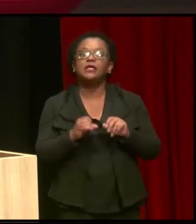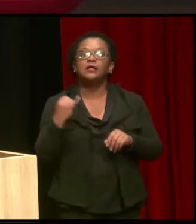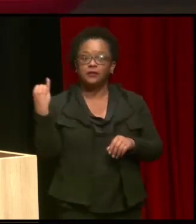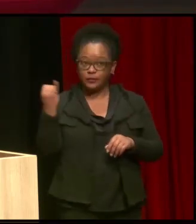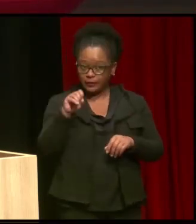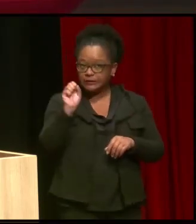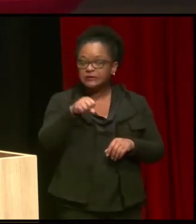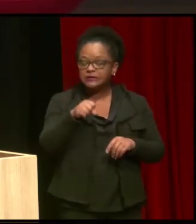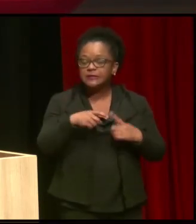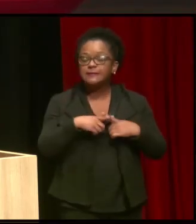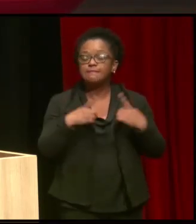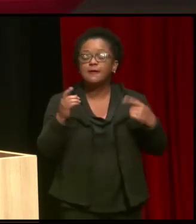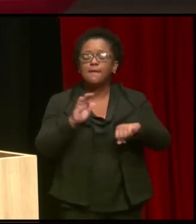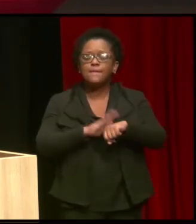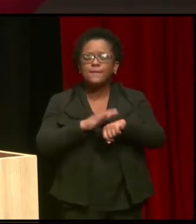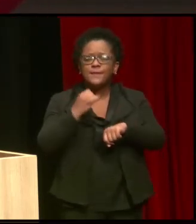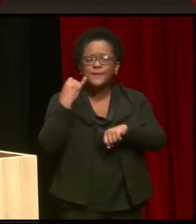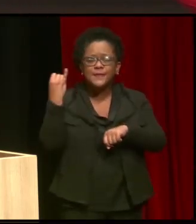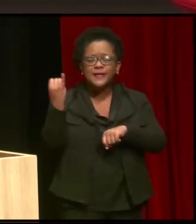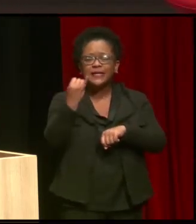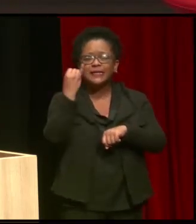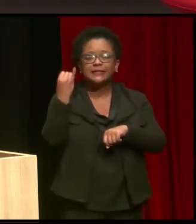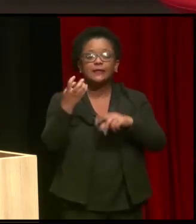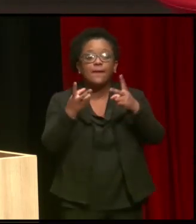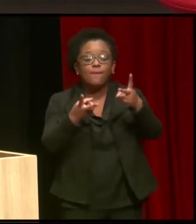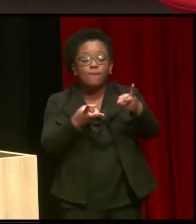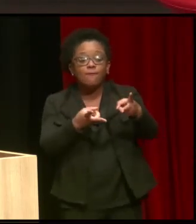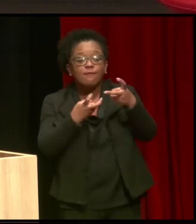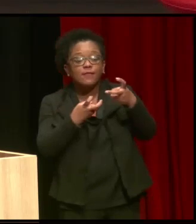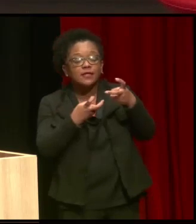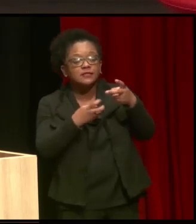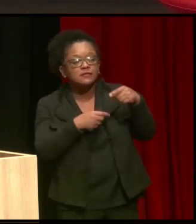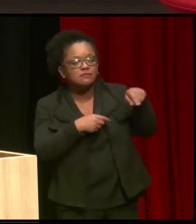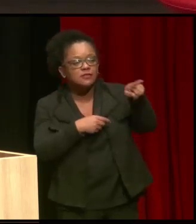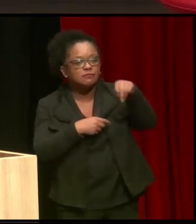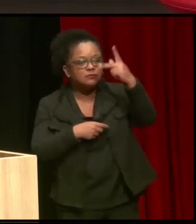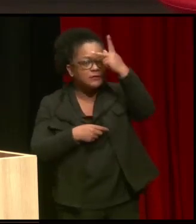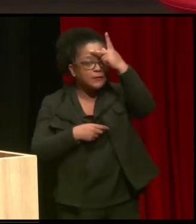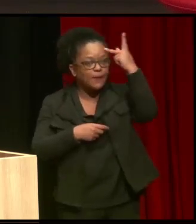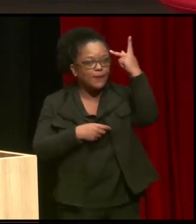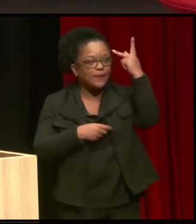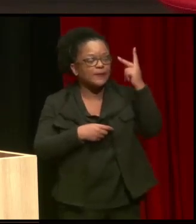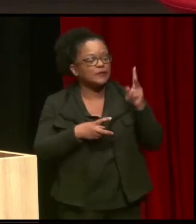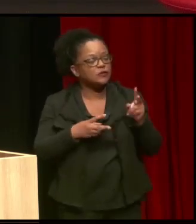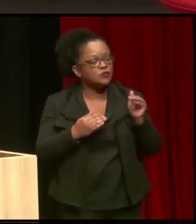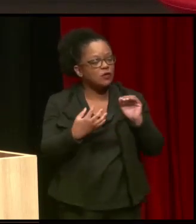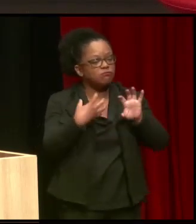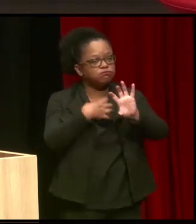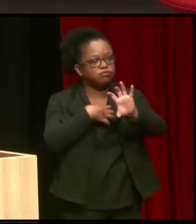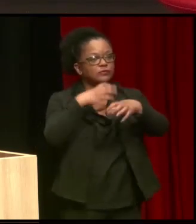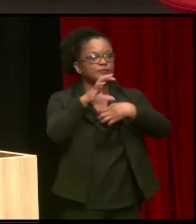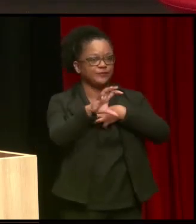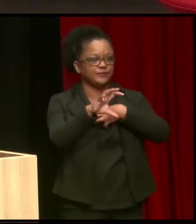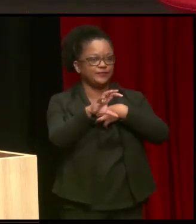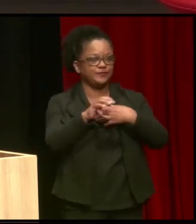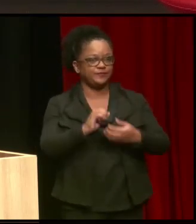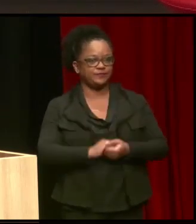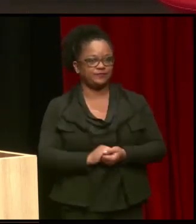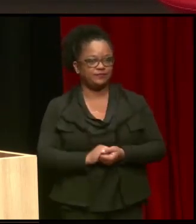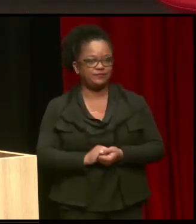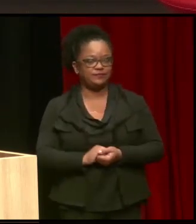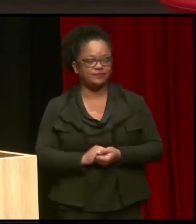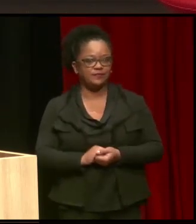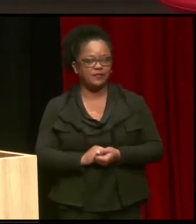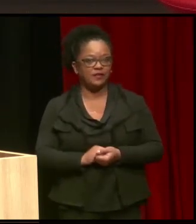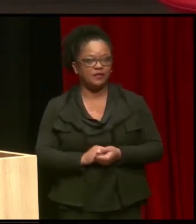mim, mas a coisa mais importante é isso que eu falei para vocês, essas duas coisas. Preste atenção quando vocês vão numa igreja. Tem